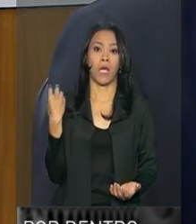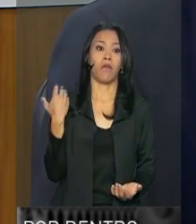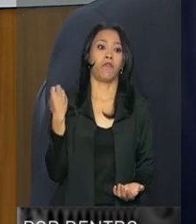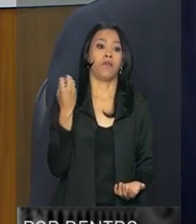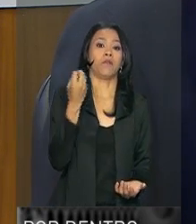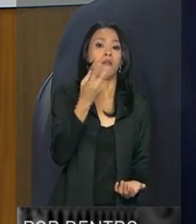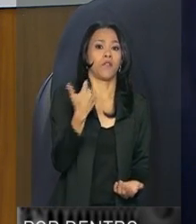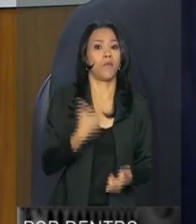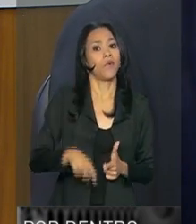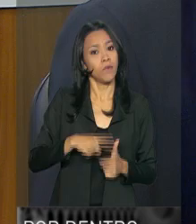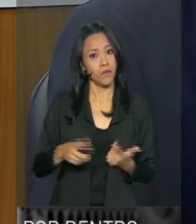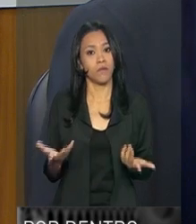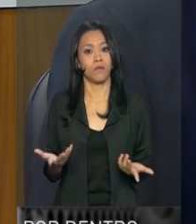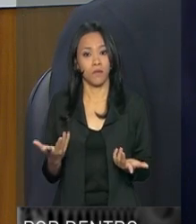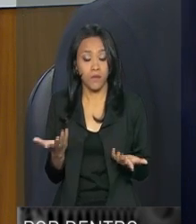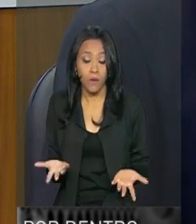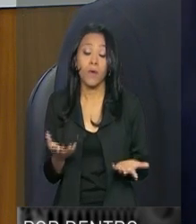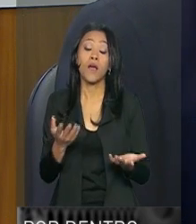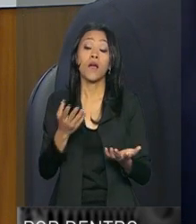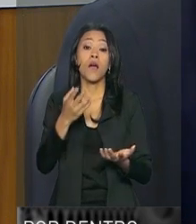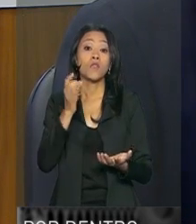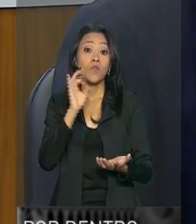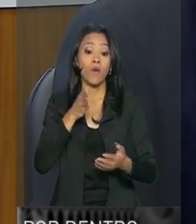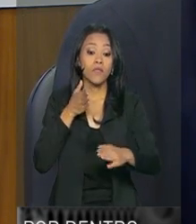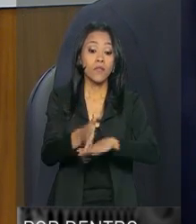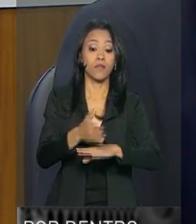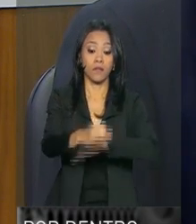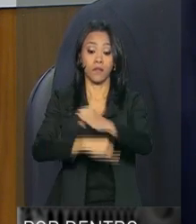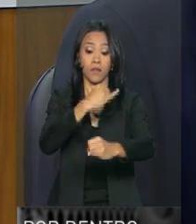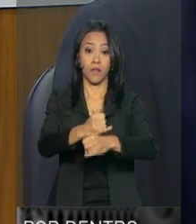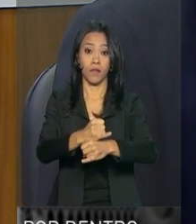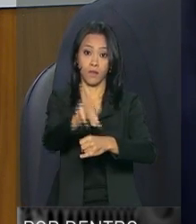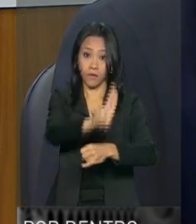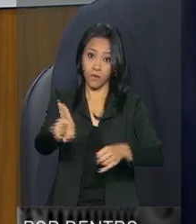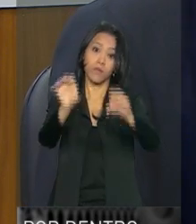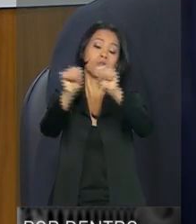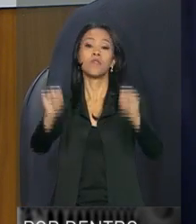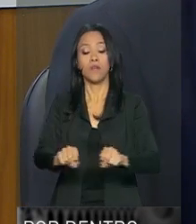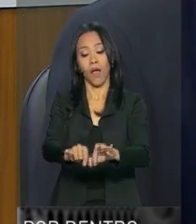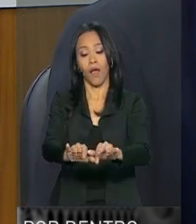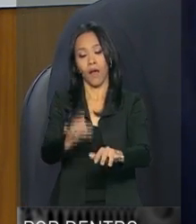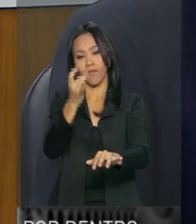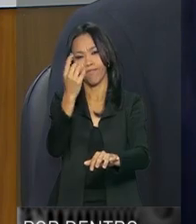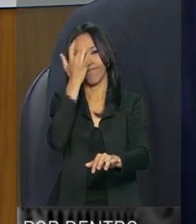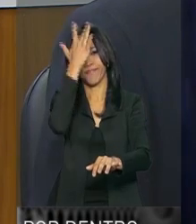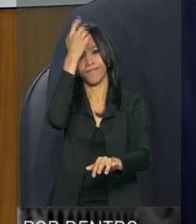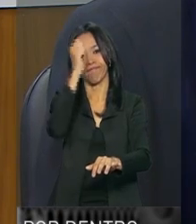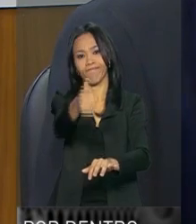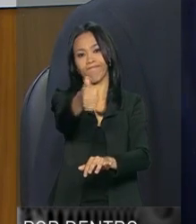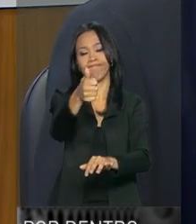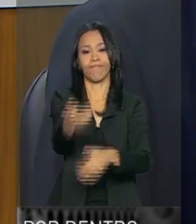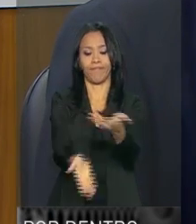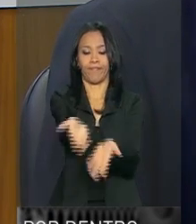já é um problema então através do atendimento pela internet pelos sistemas móveis é que a gente vai melhorar muito a qualidade do